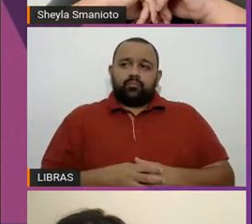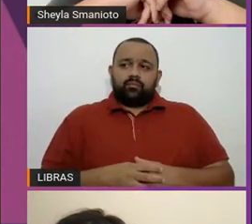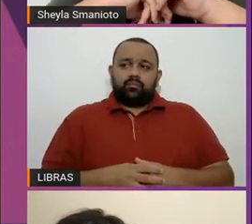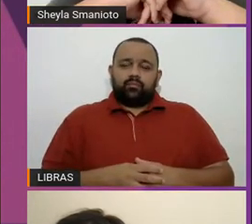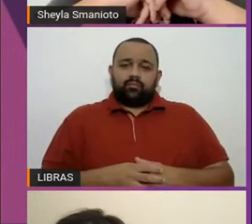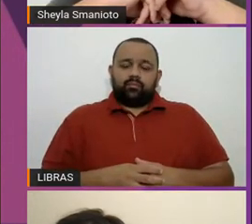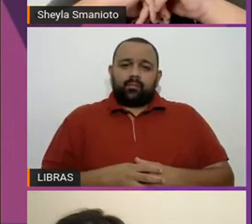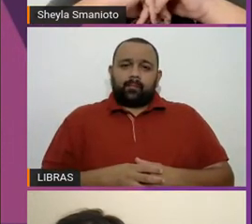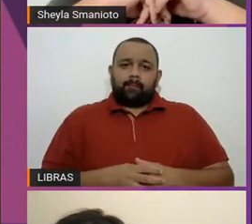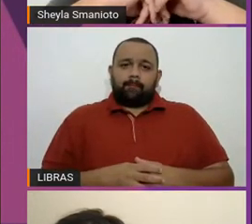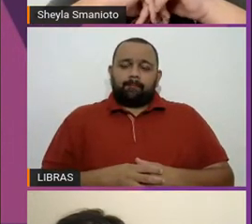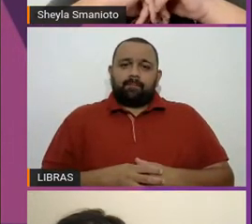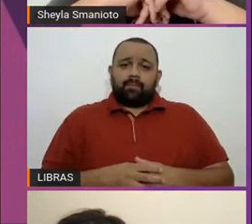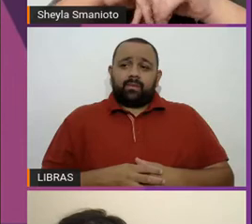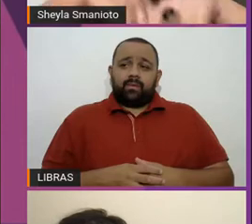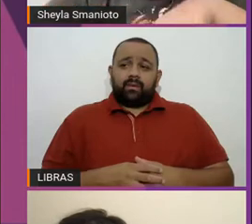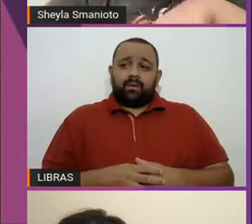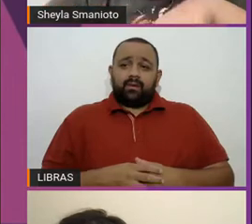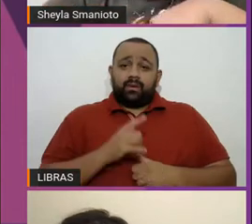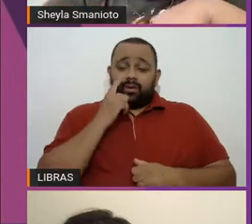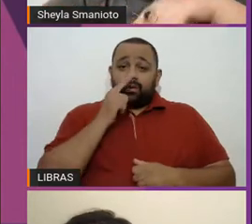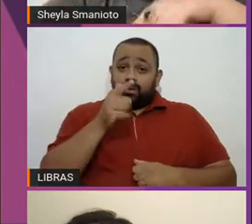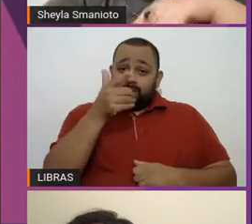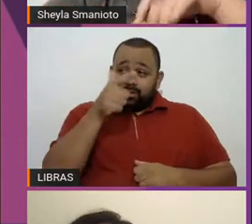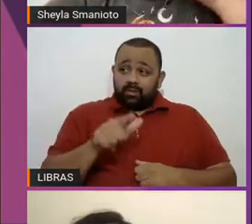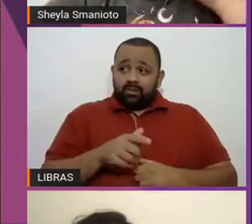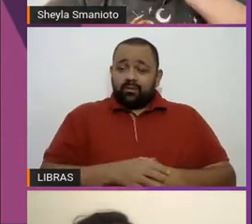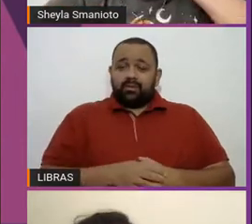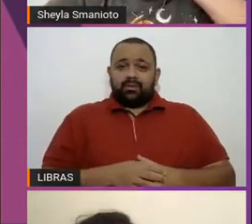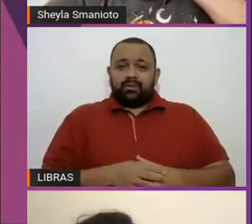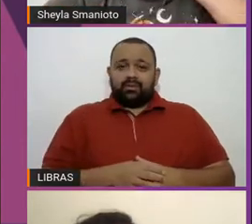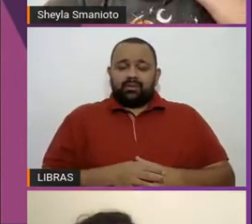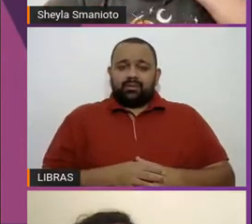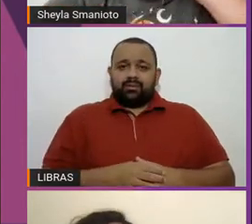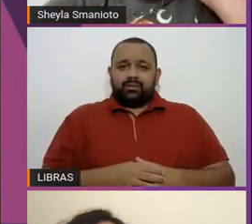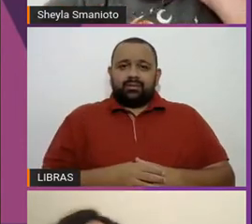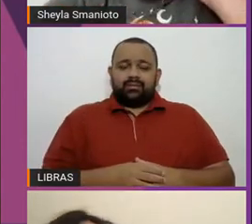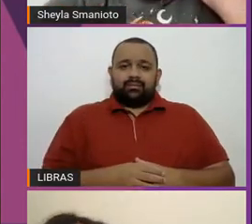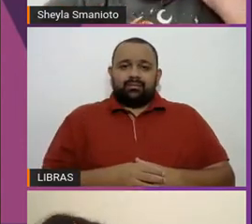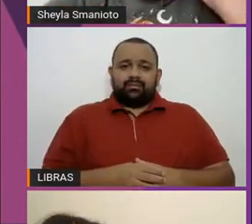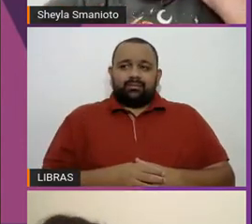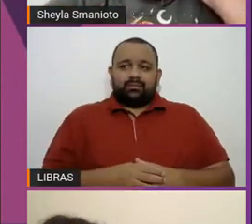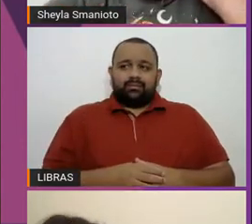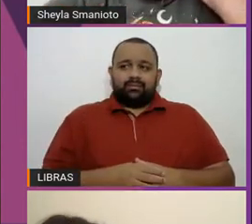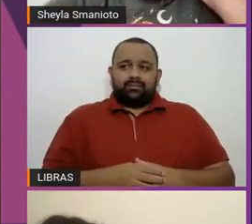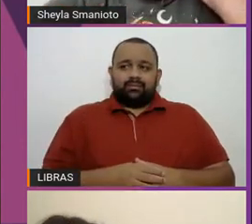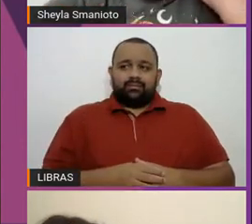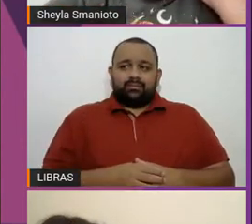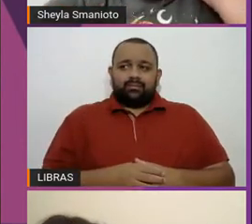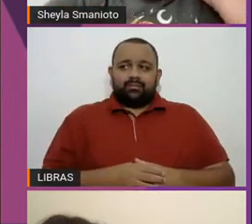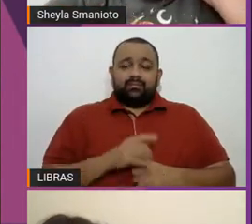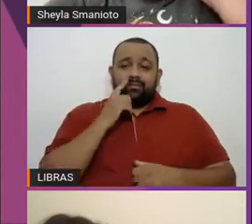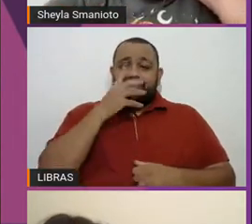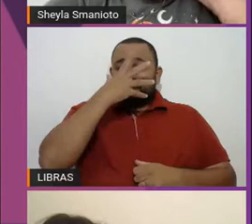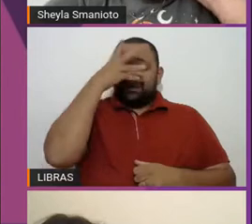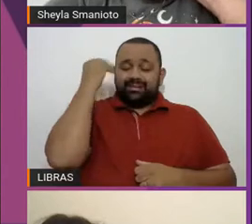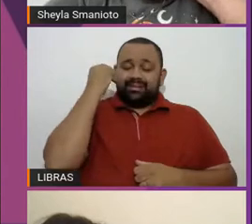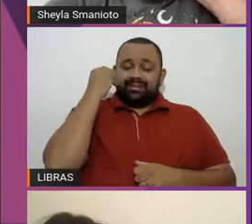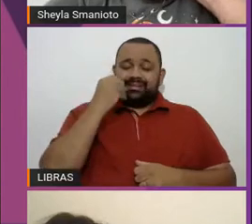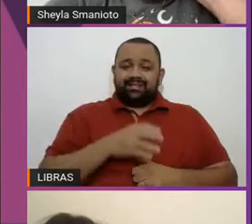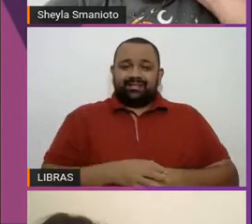e olha você a cabeça e Eu esquento